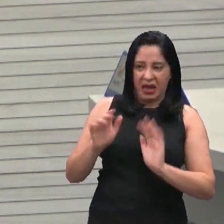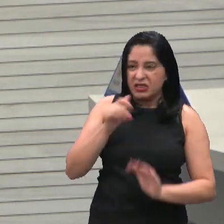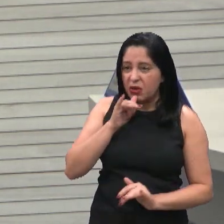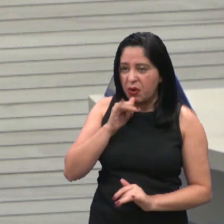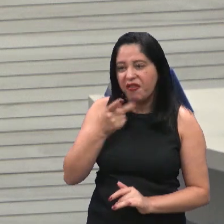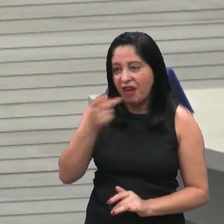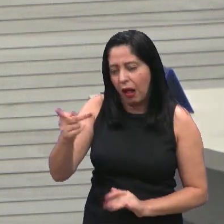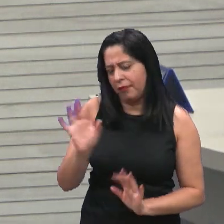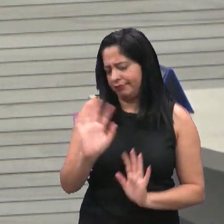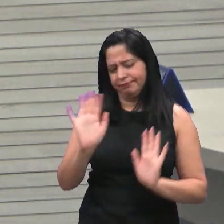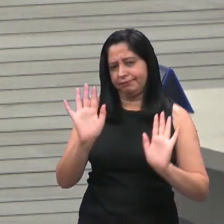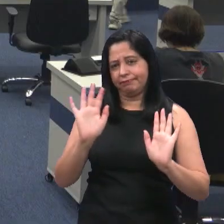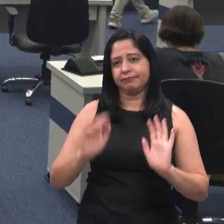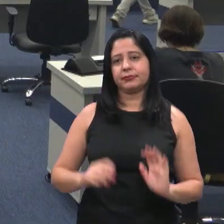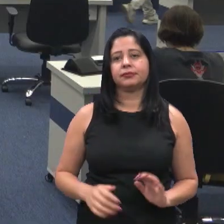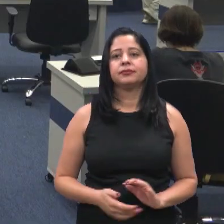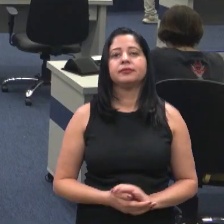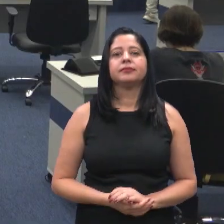aconteceu.